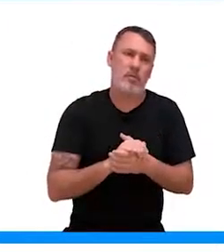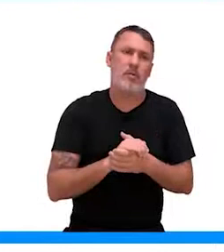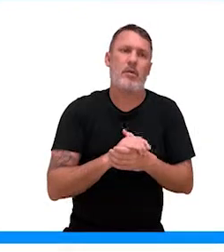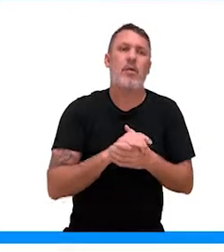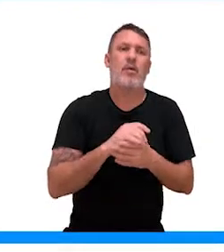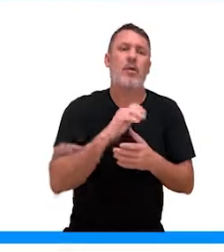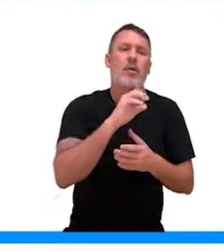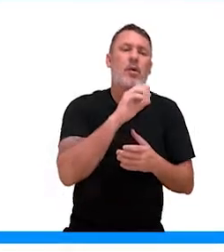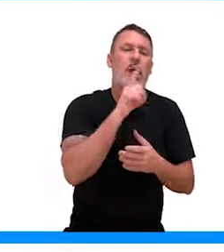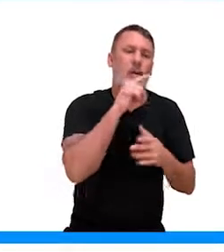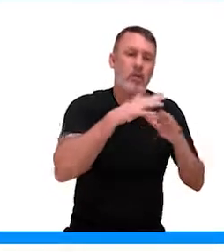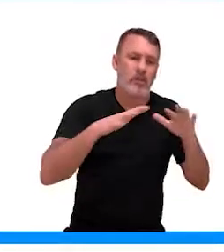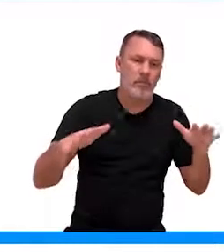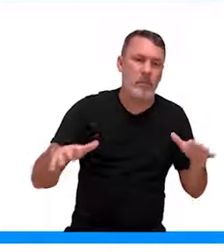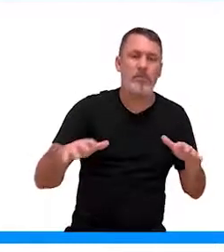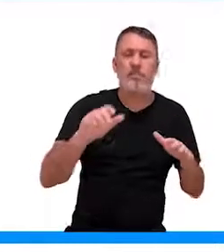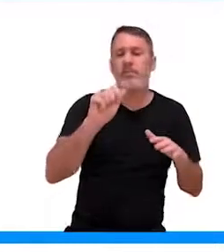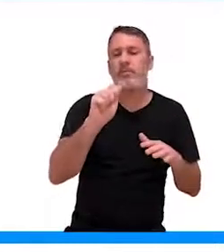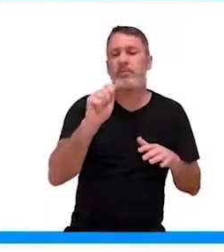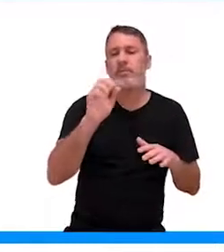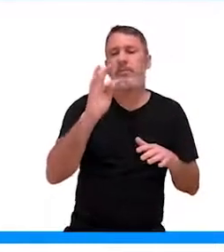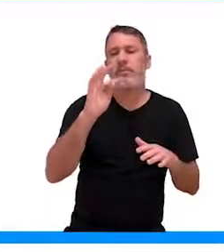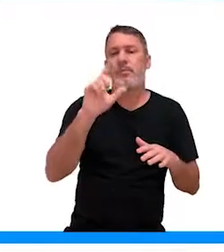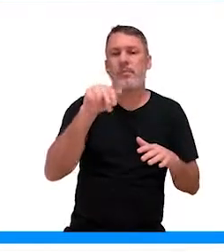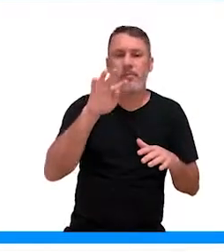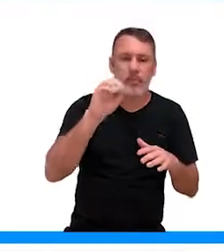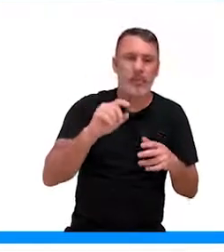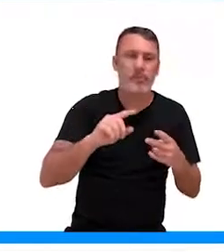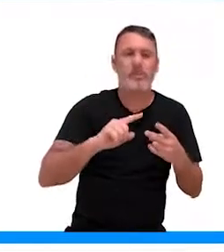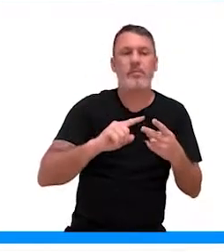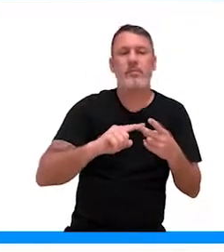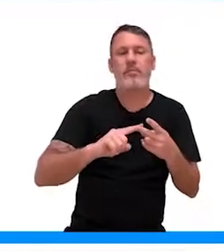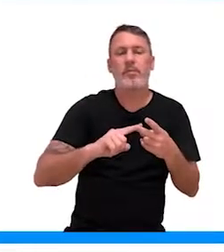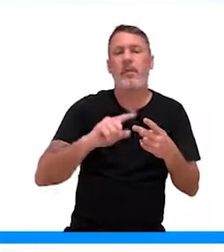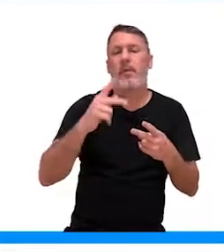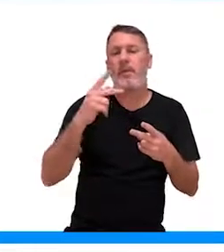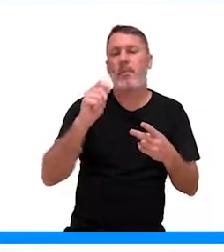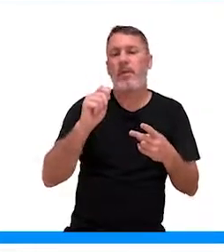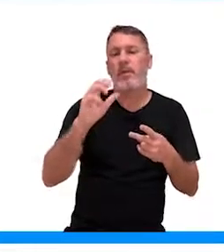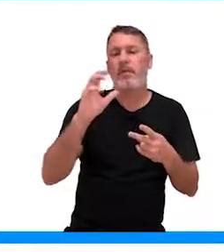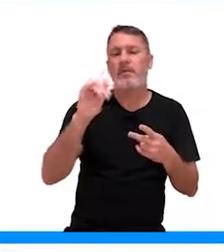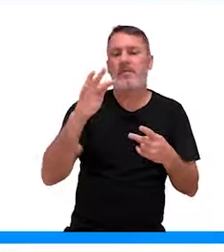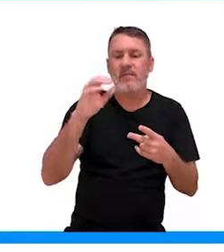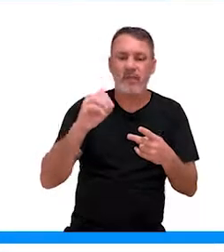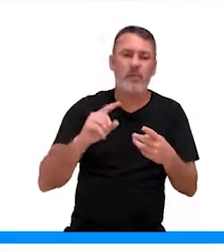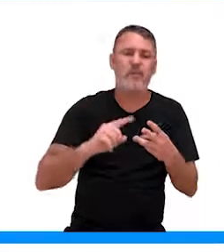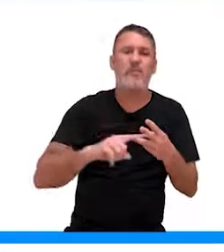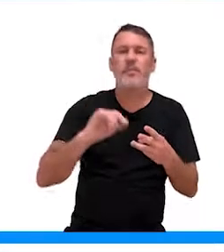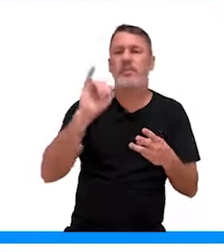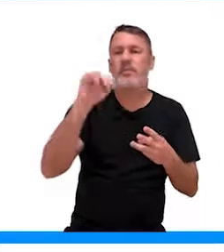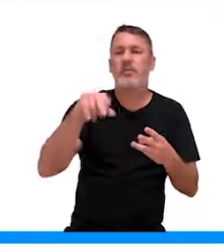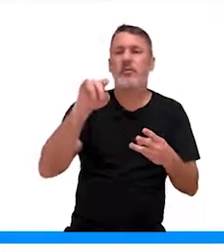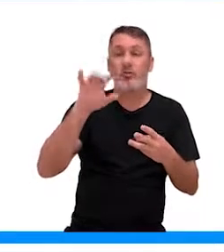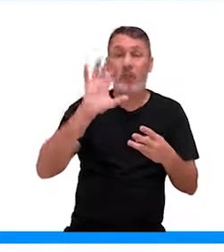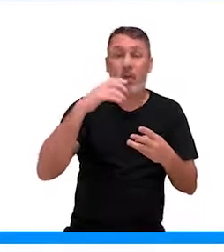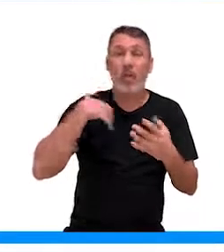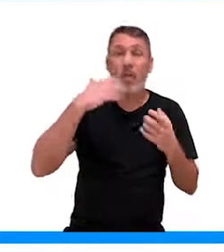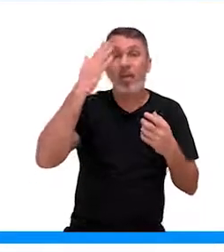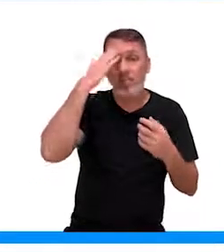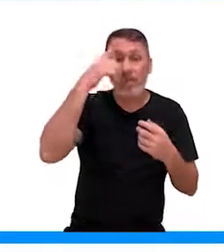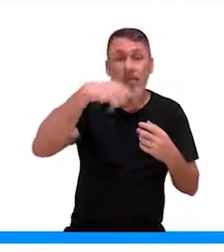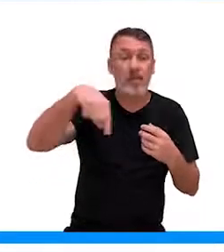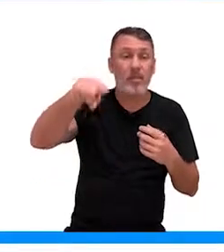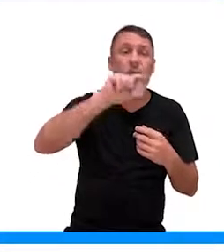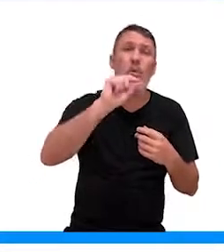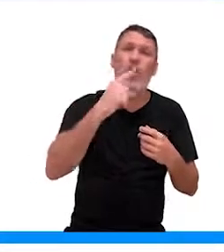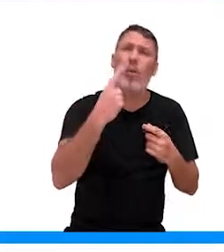Oceano Atlântico, o Oceano Pacífico e o Oceano Índico, porém, na verdade, eu quero que você entenda que é uma extensão única de